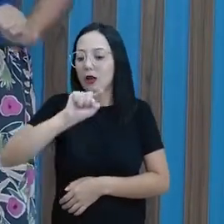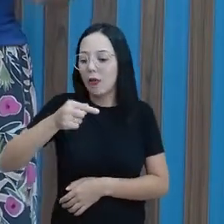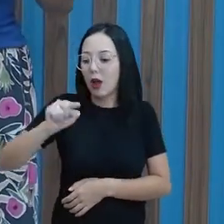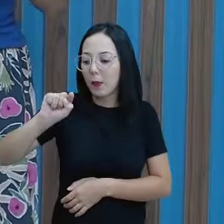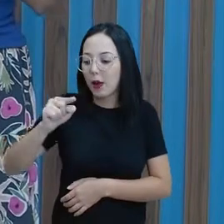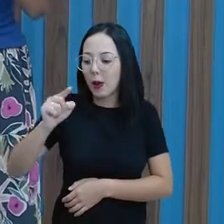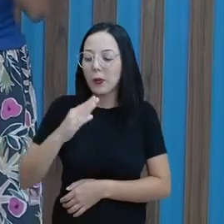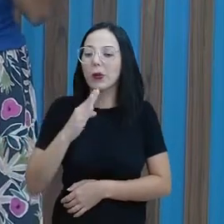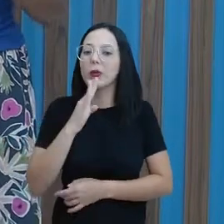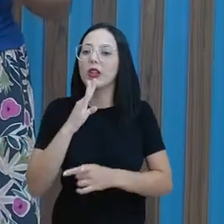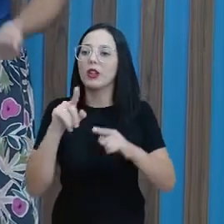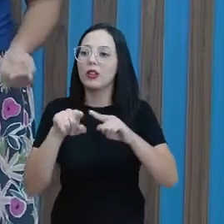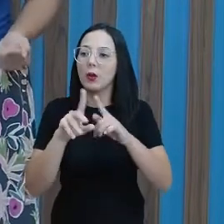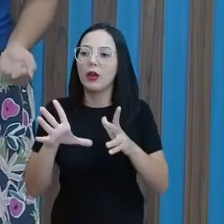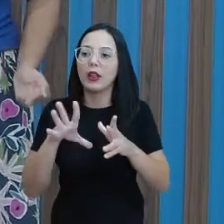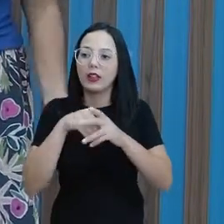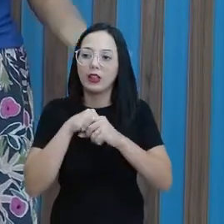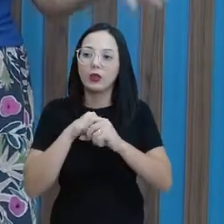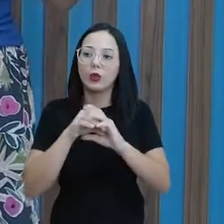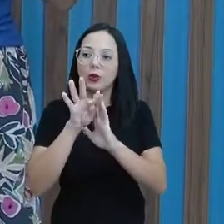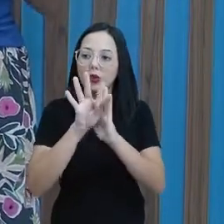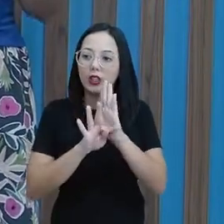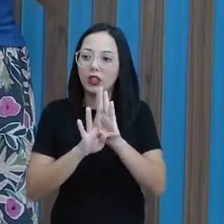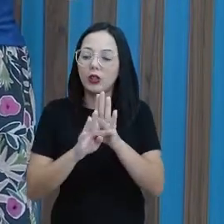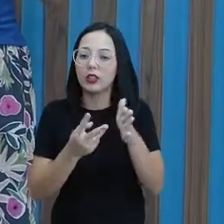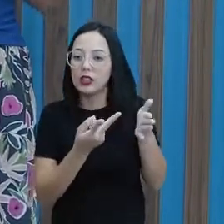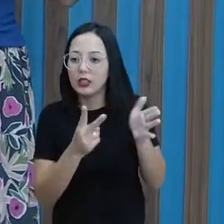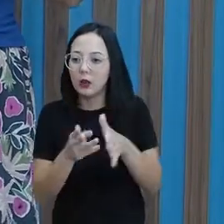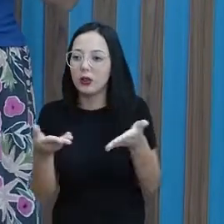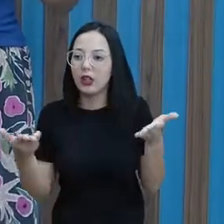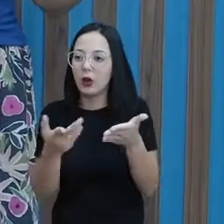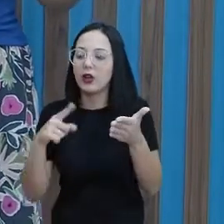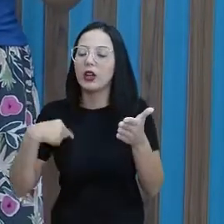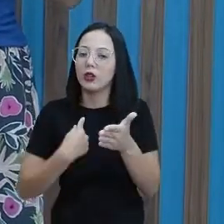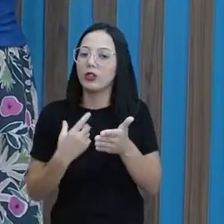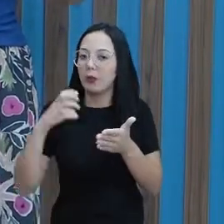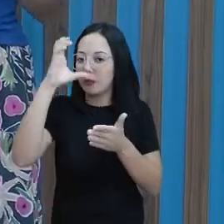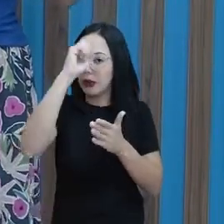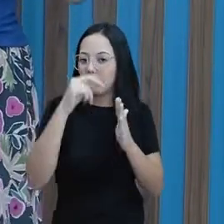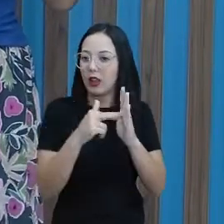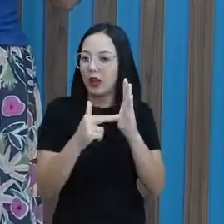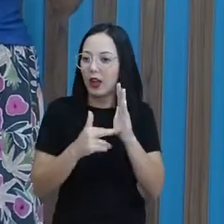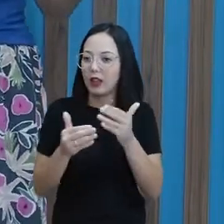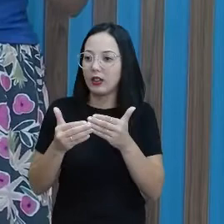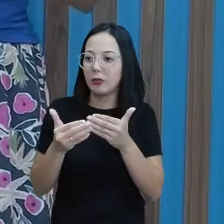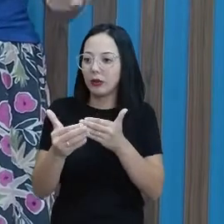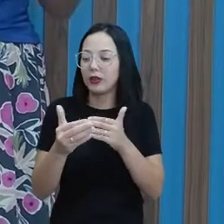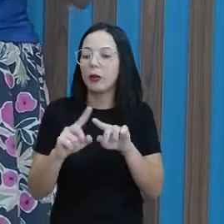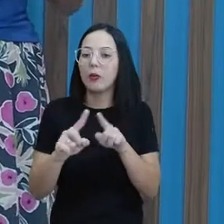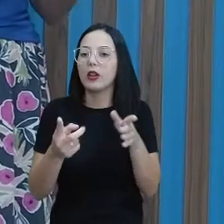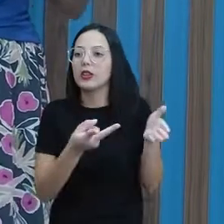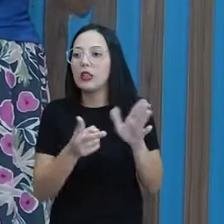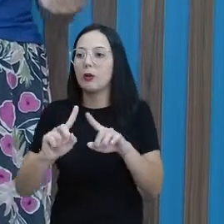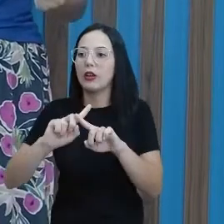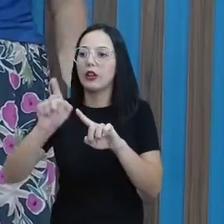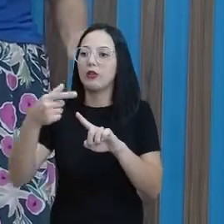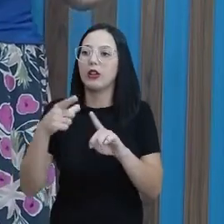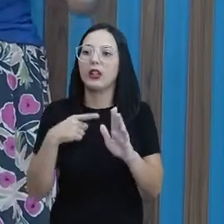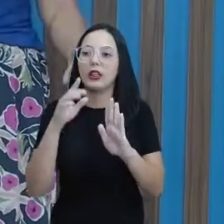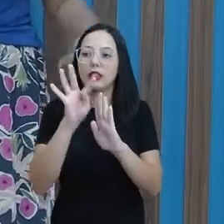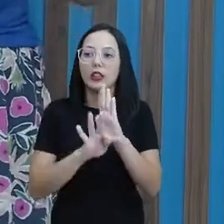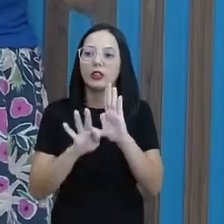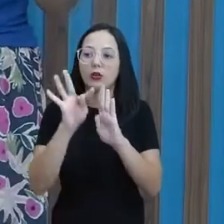e reconheça no texto. Então, ó, essa semana a gente vai ver bastante regrinha, mas semana que vem a gente vai ver muito texto e